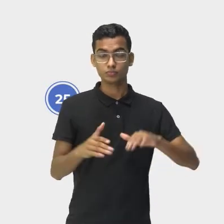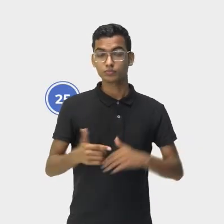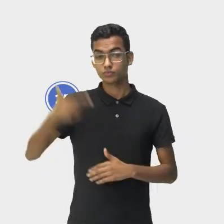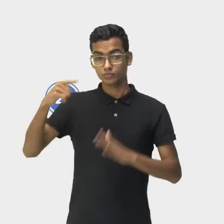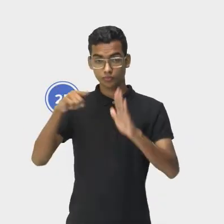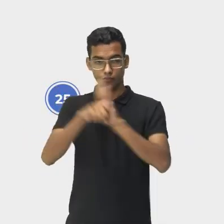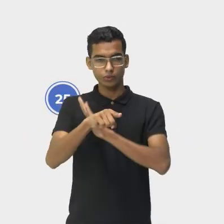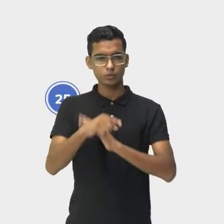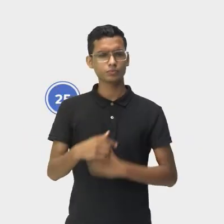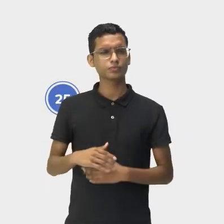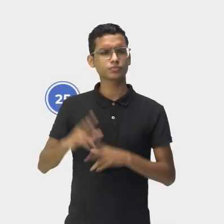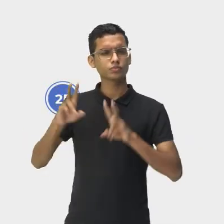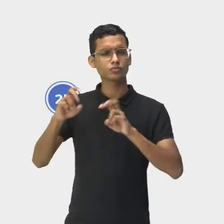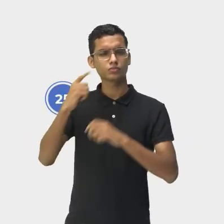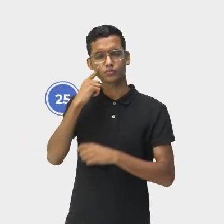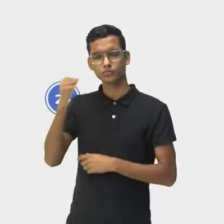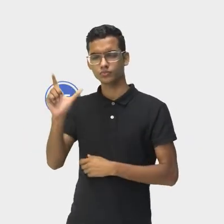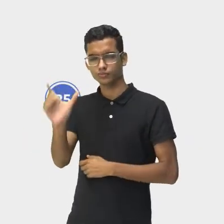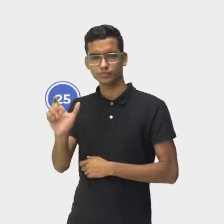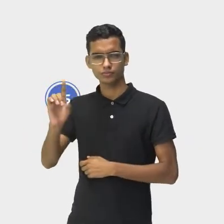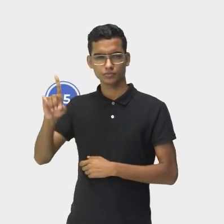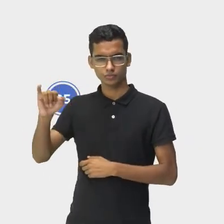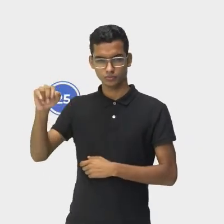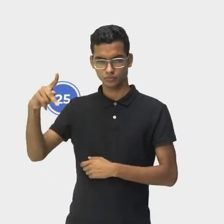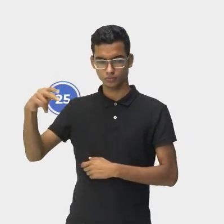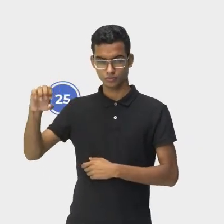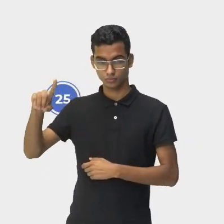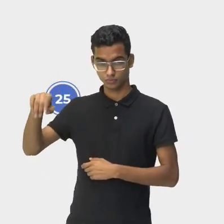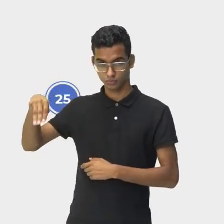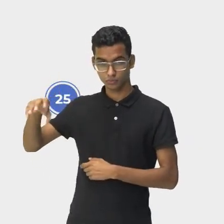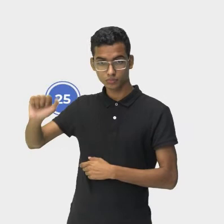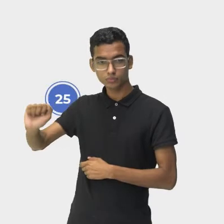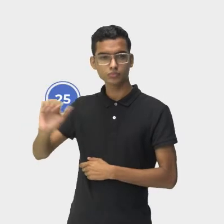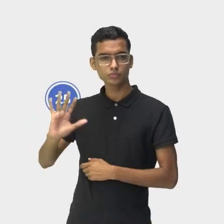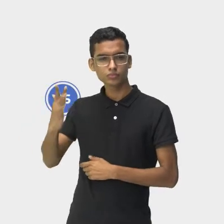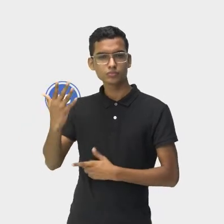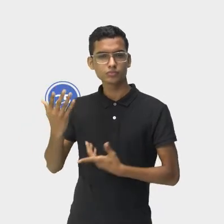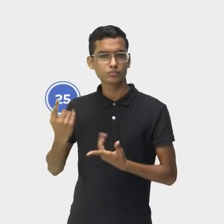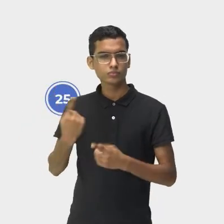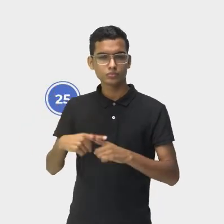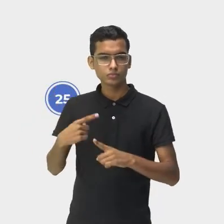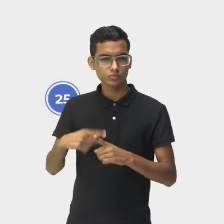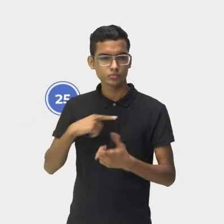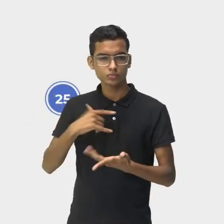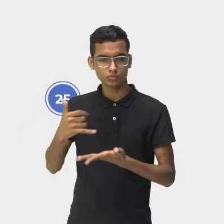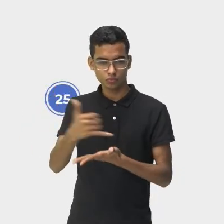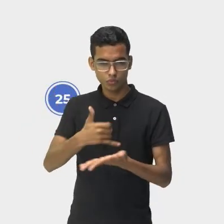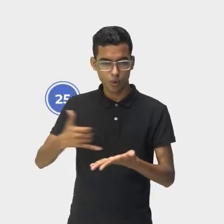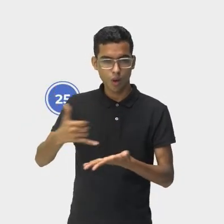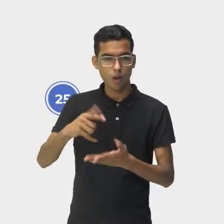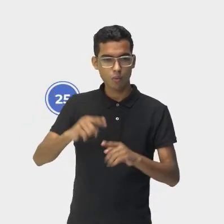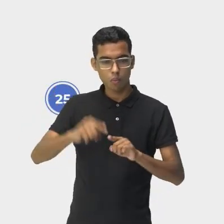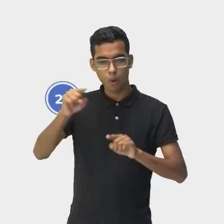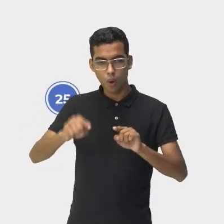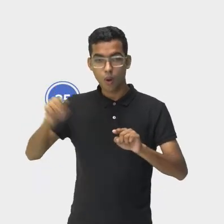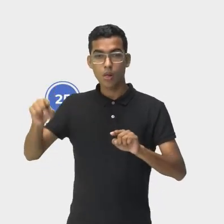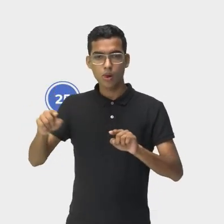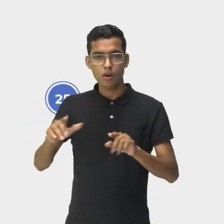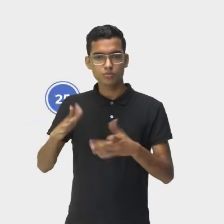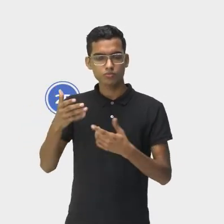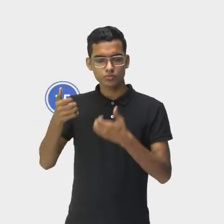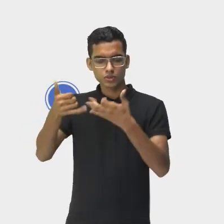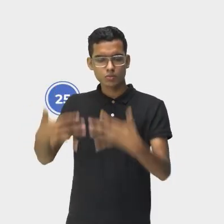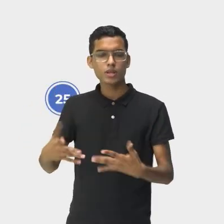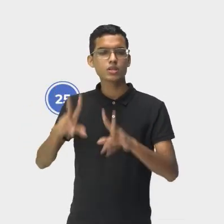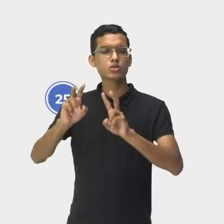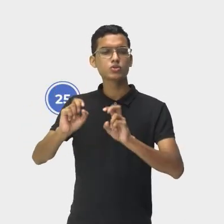para descrever alterações isoladas ou combinadas no nível de determinadas gorduras do sangue. Fale sobre as possíveis